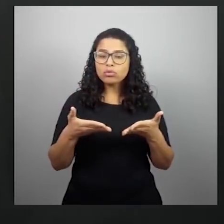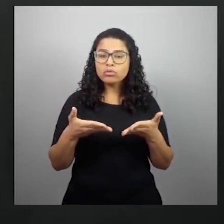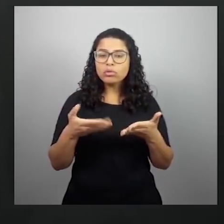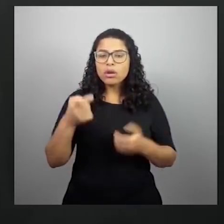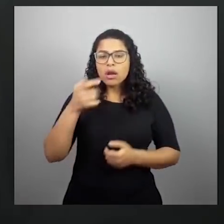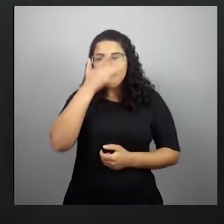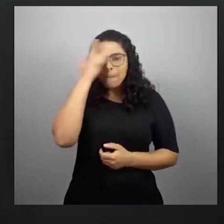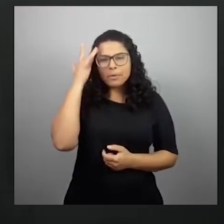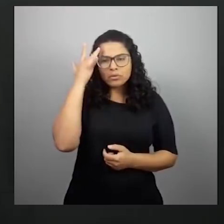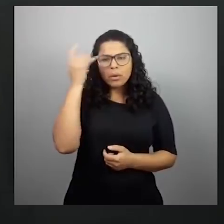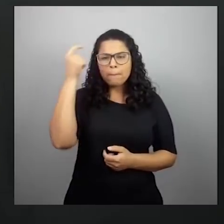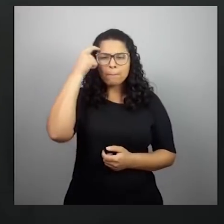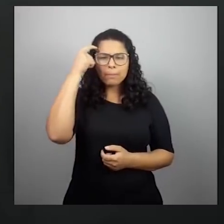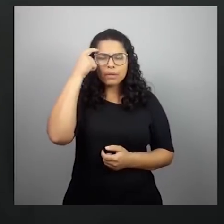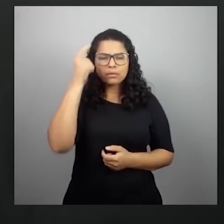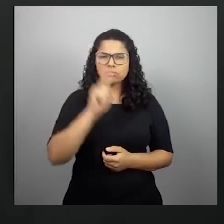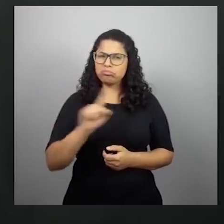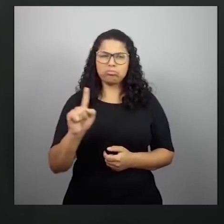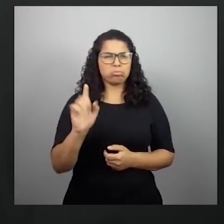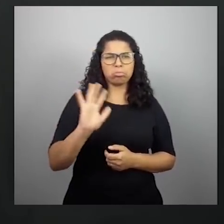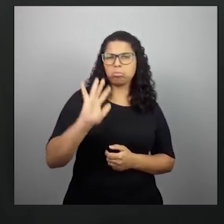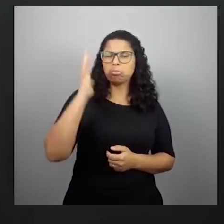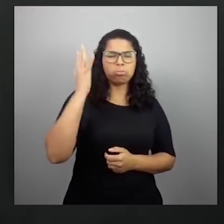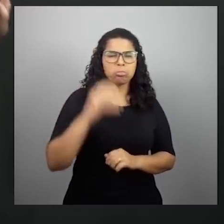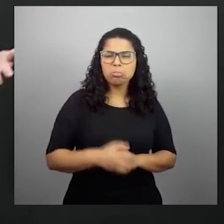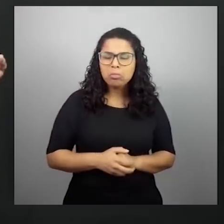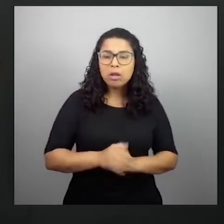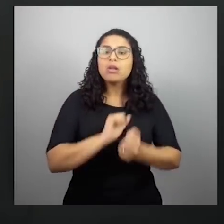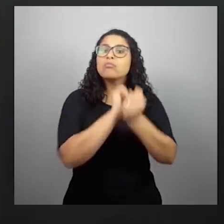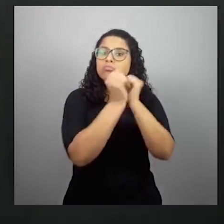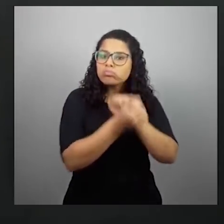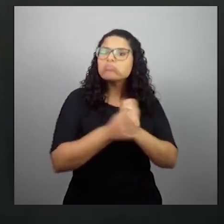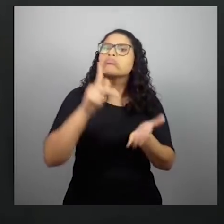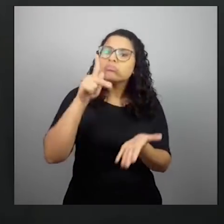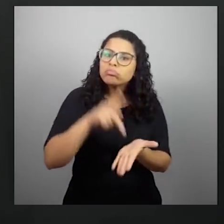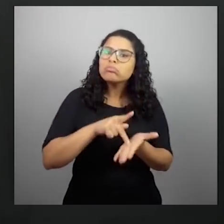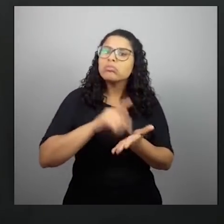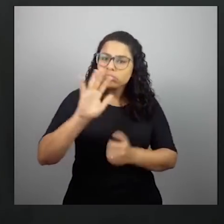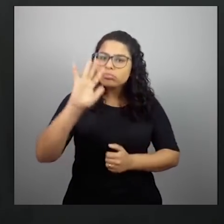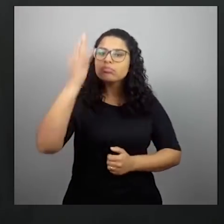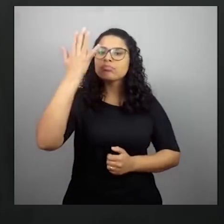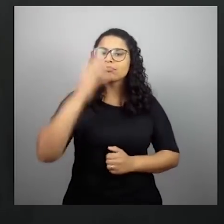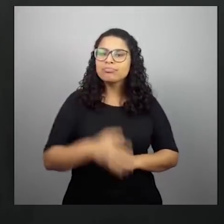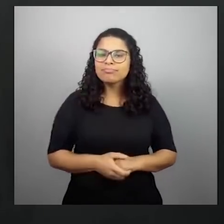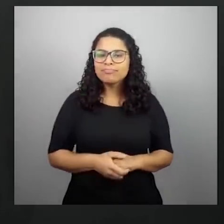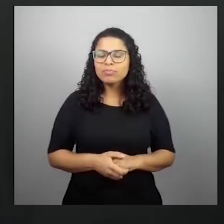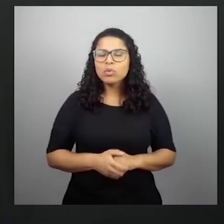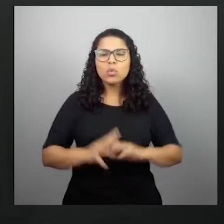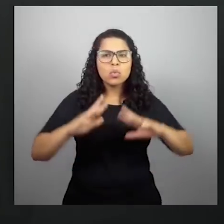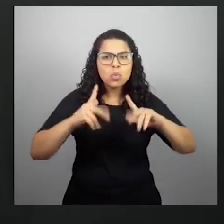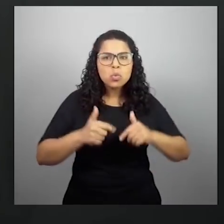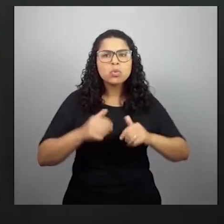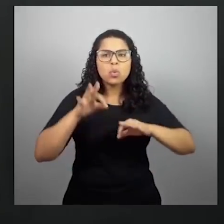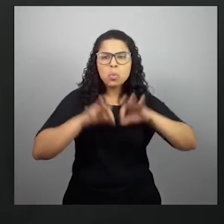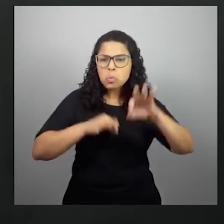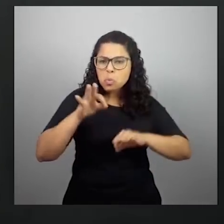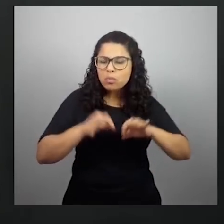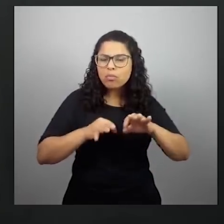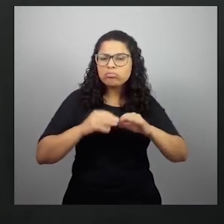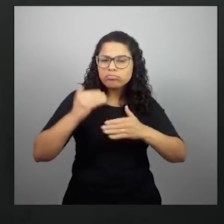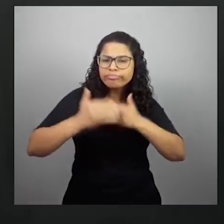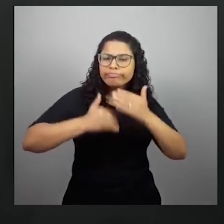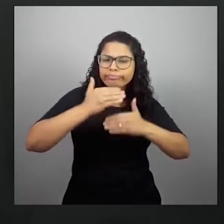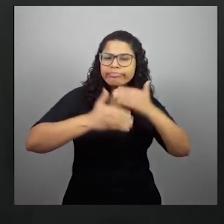passado. Não há como negar os fatos, né? A escravidão foi um fato. Todos esses projetos elitistas